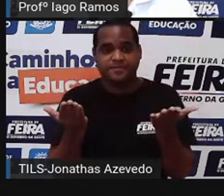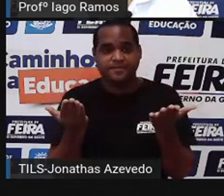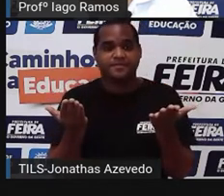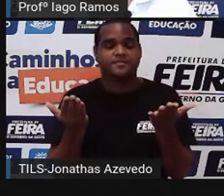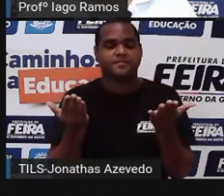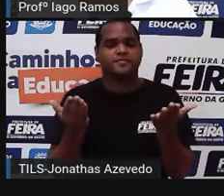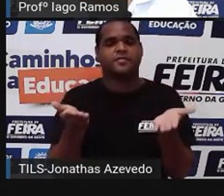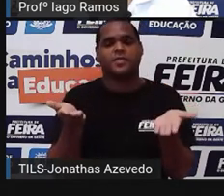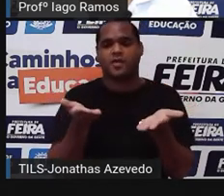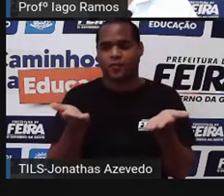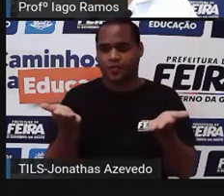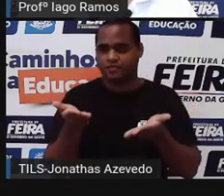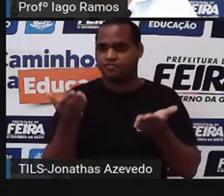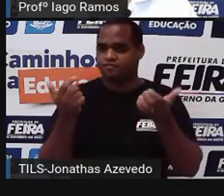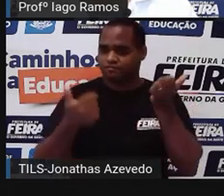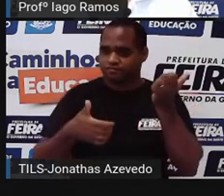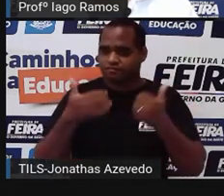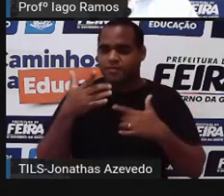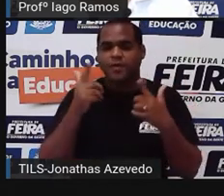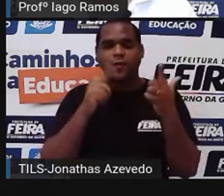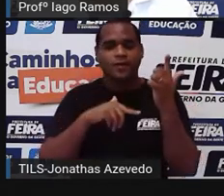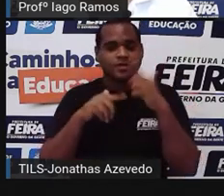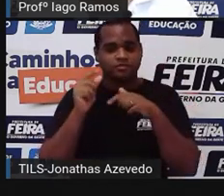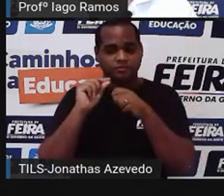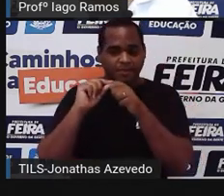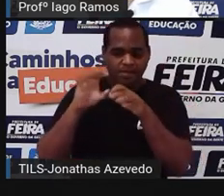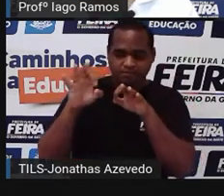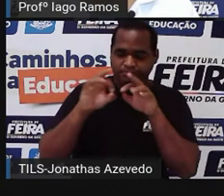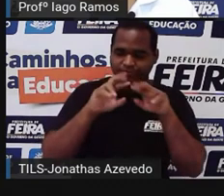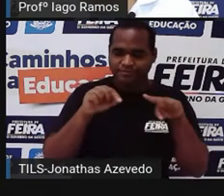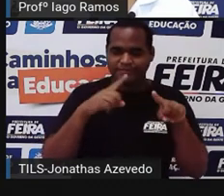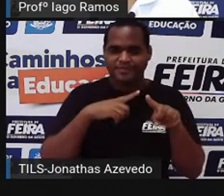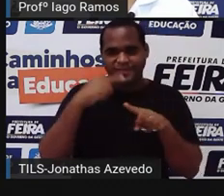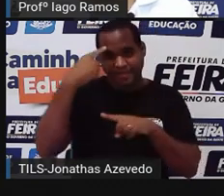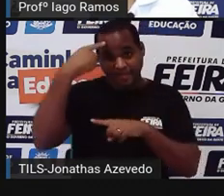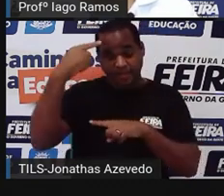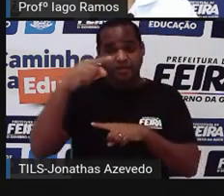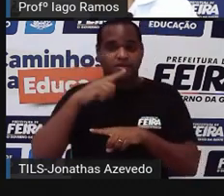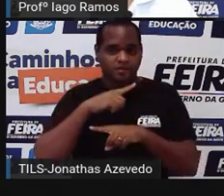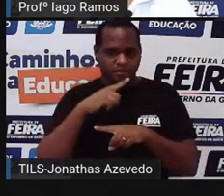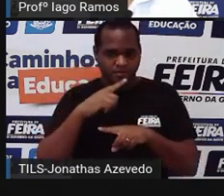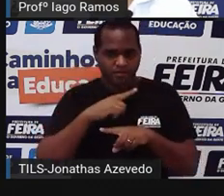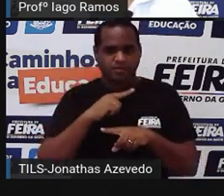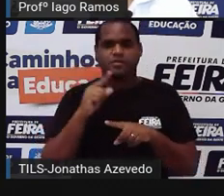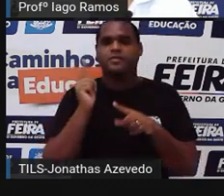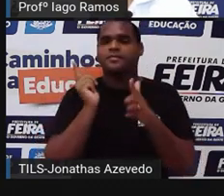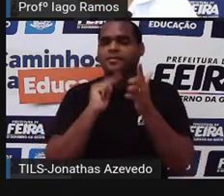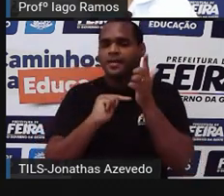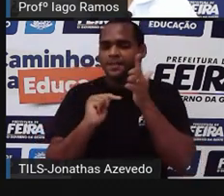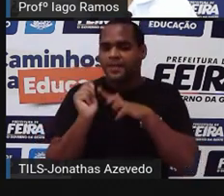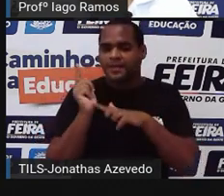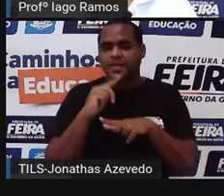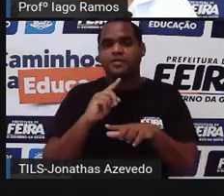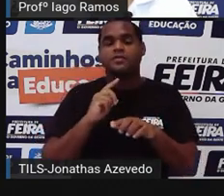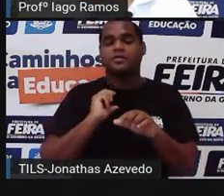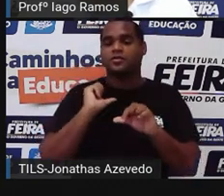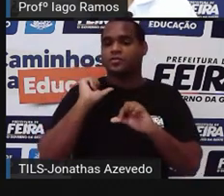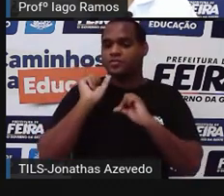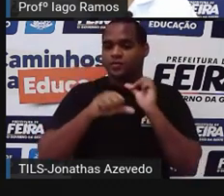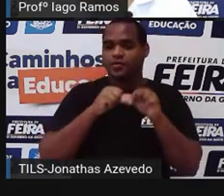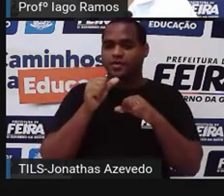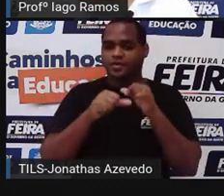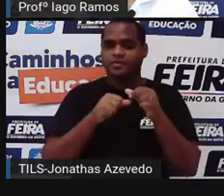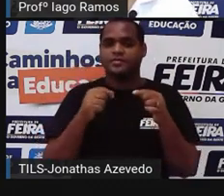agora eu consigo fazer isso tem uma ferramenta aqui que é translação